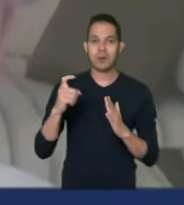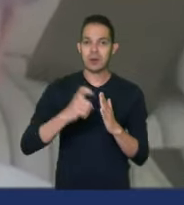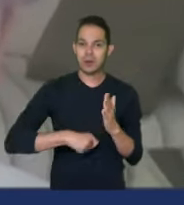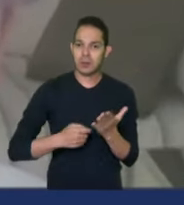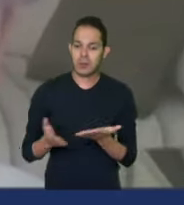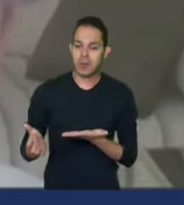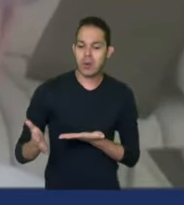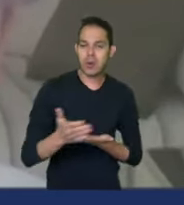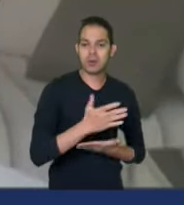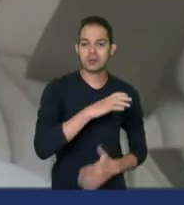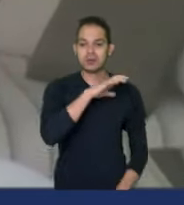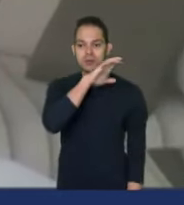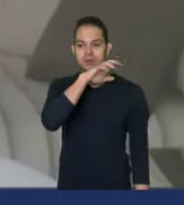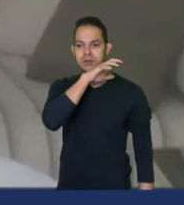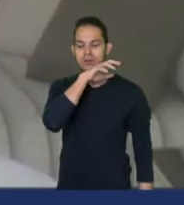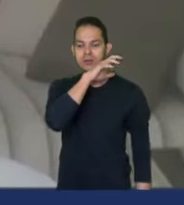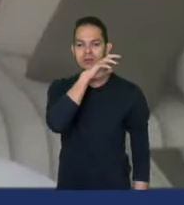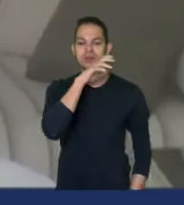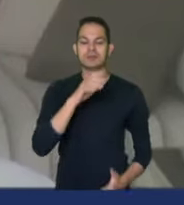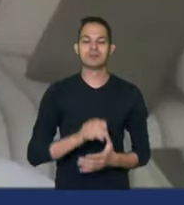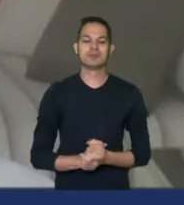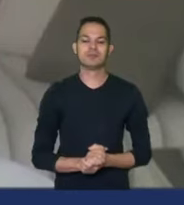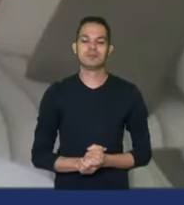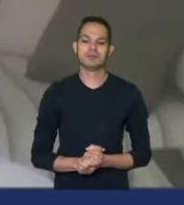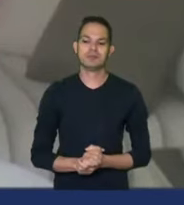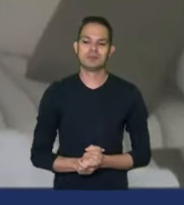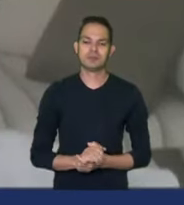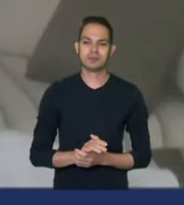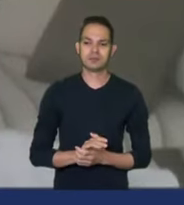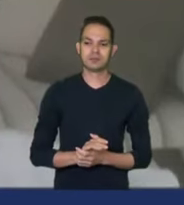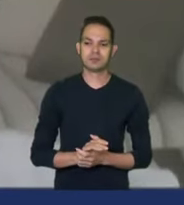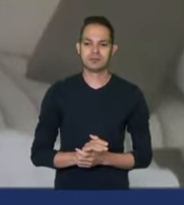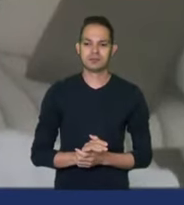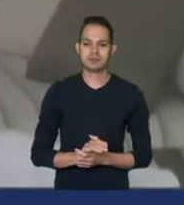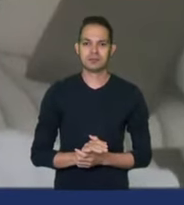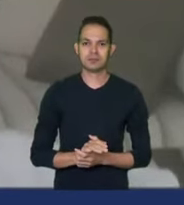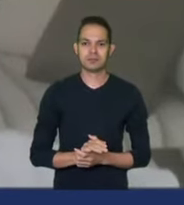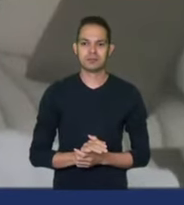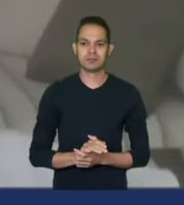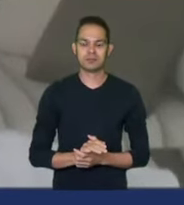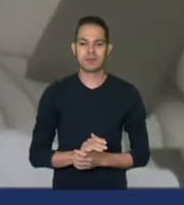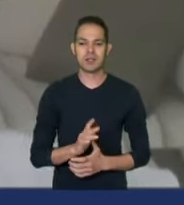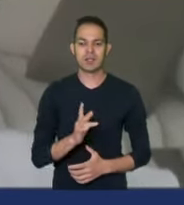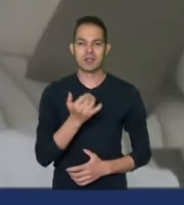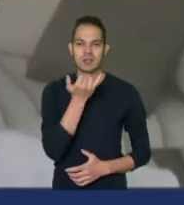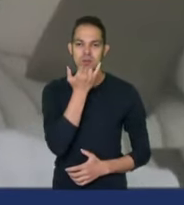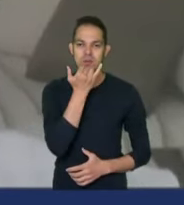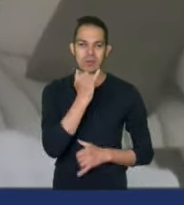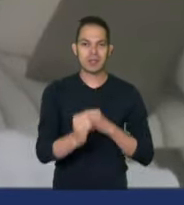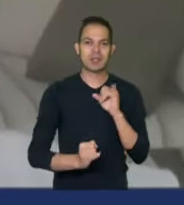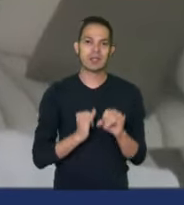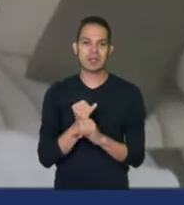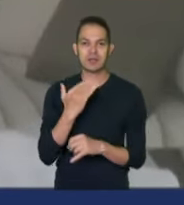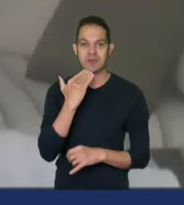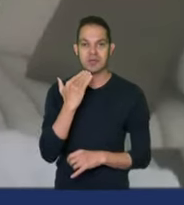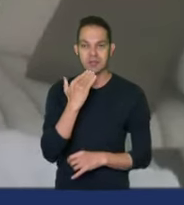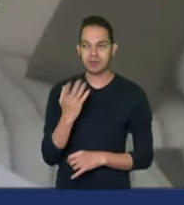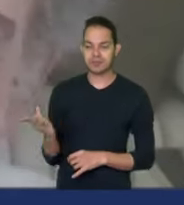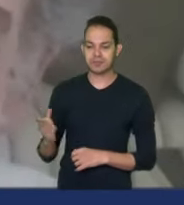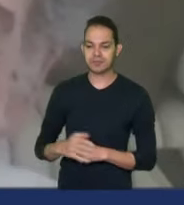sobre o dividendo. Aí a Petrobras, se ela quer pagar para os acionistas estrangeiros, quer distribuir